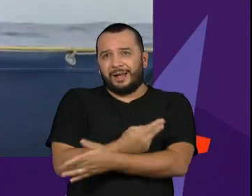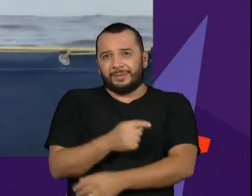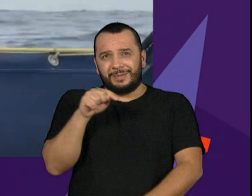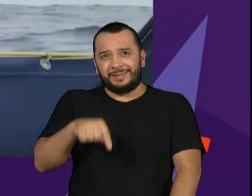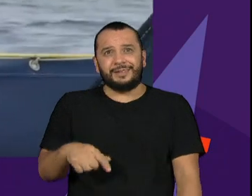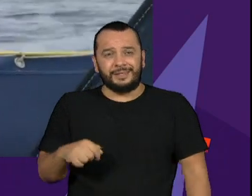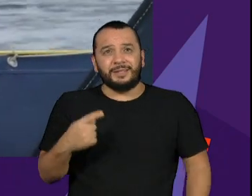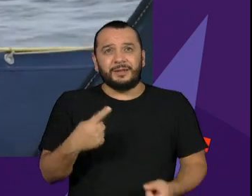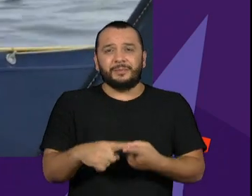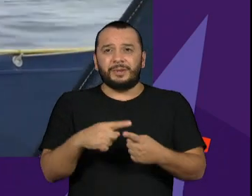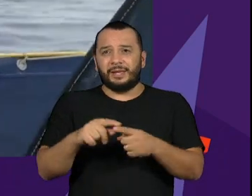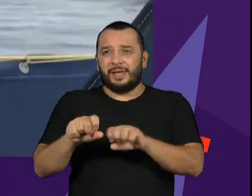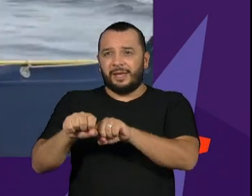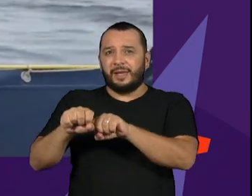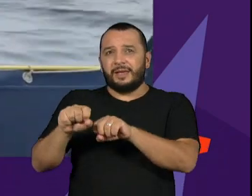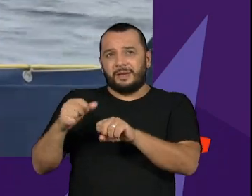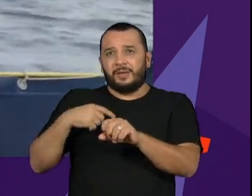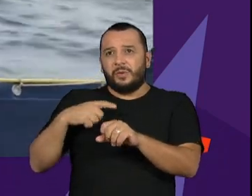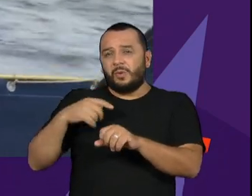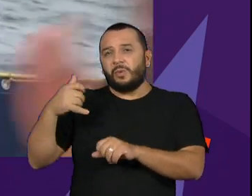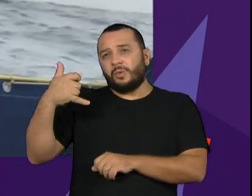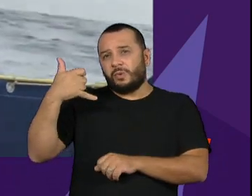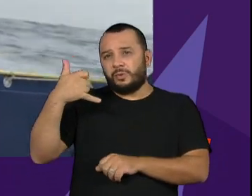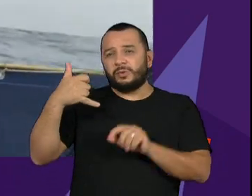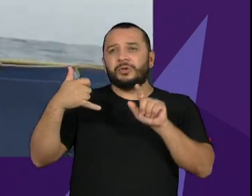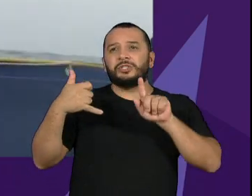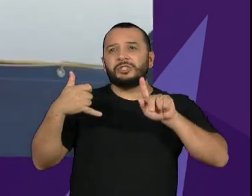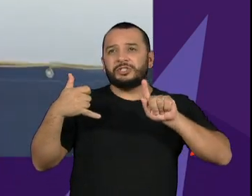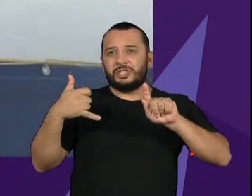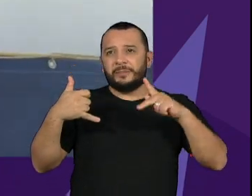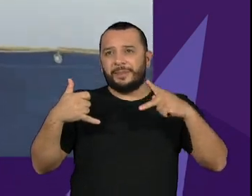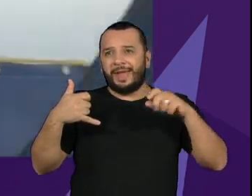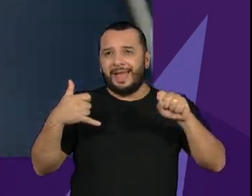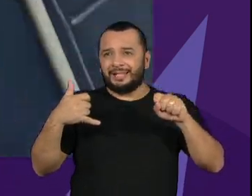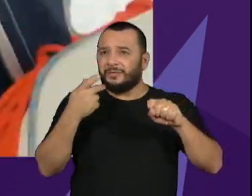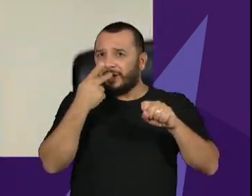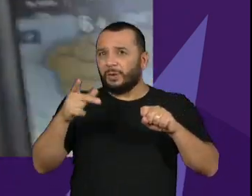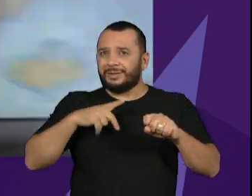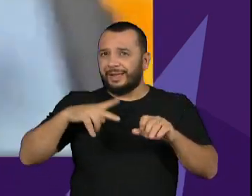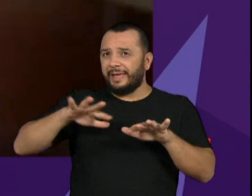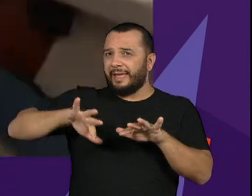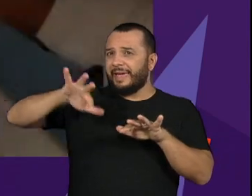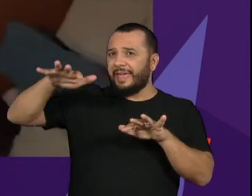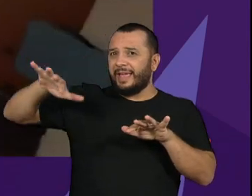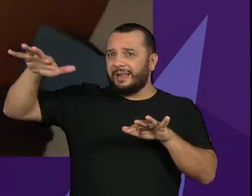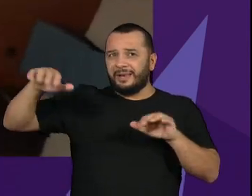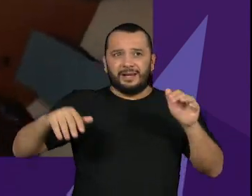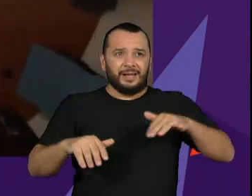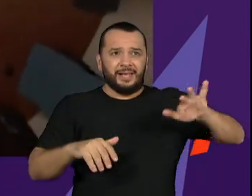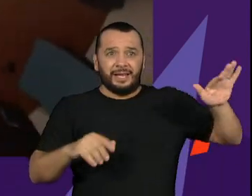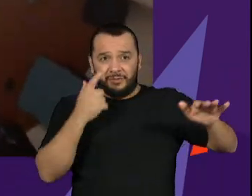Porque o mapa diz que as ilhas estão aqui ao nosso redor. Esse é o mapa.